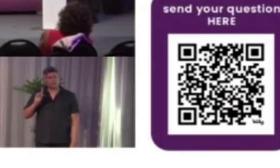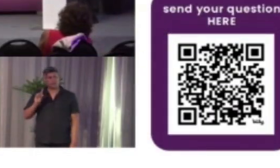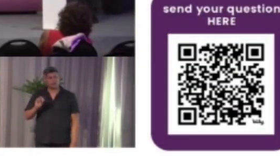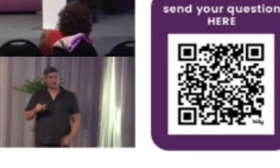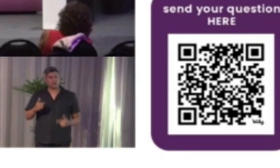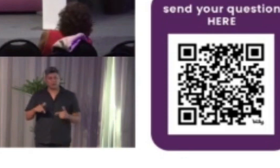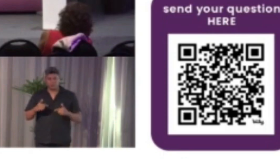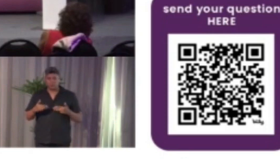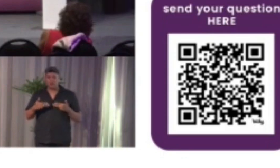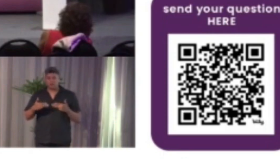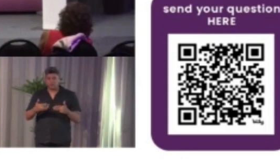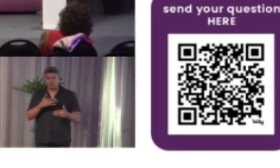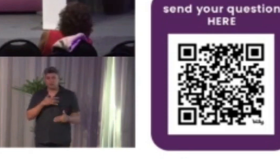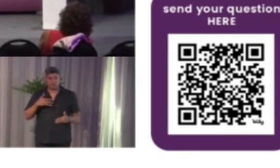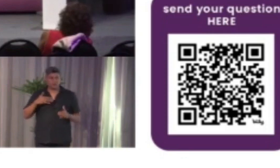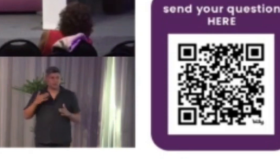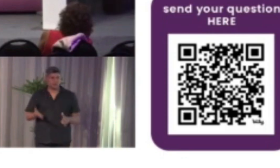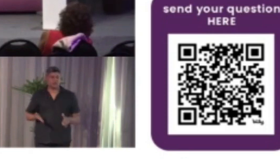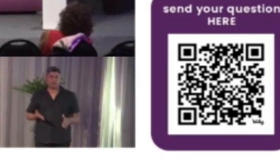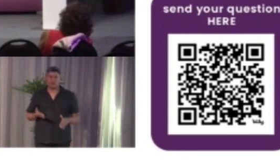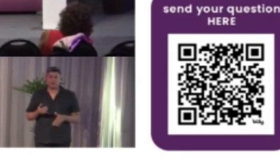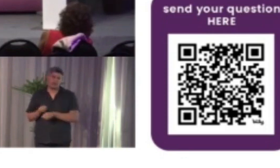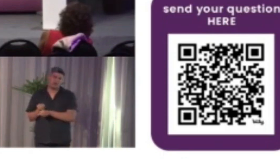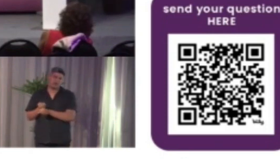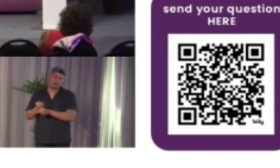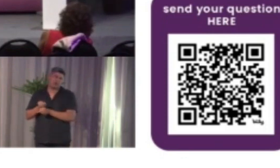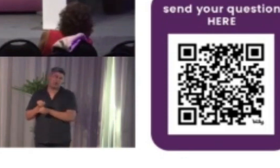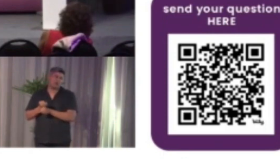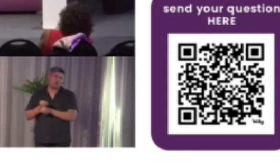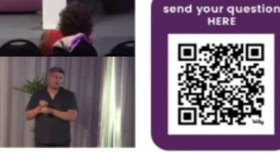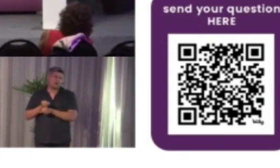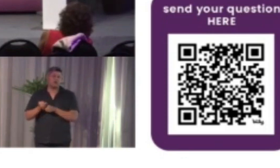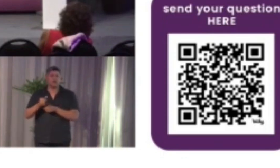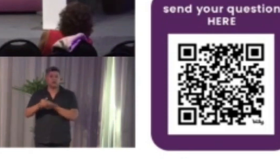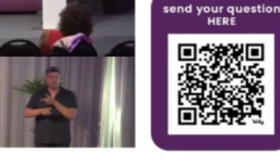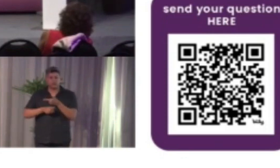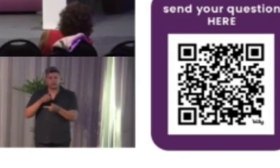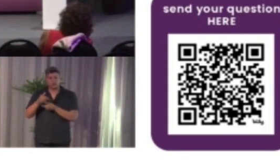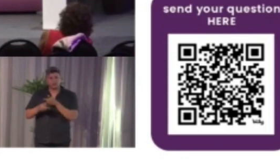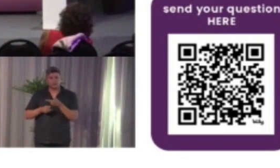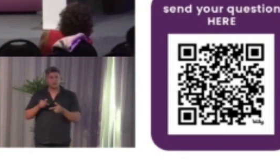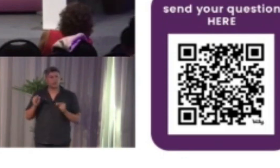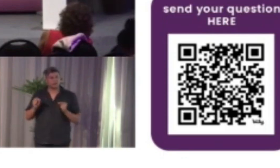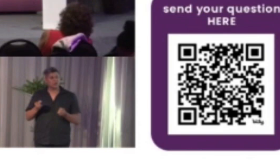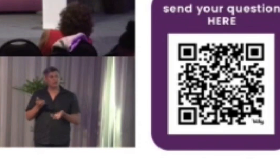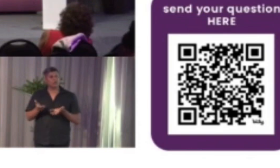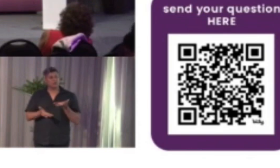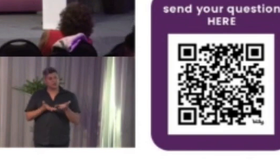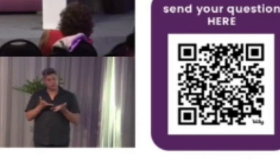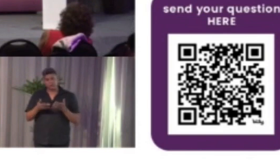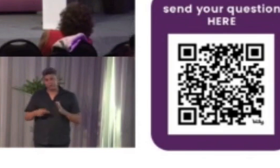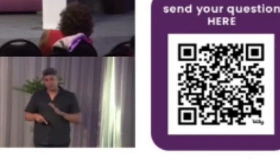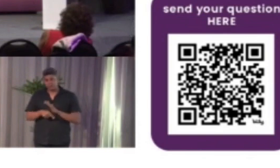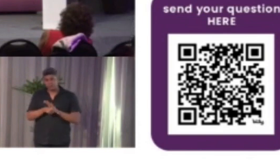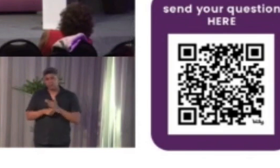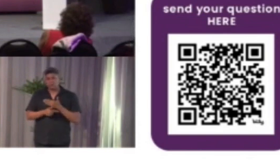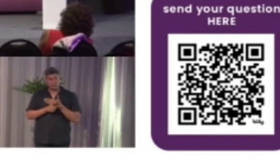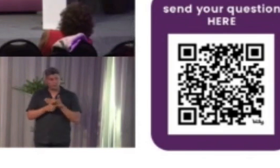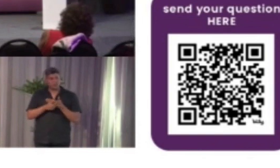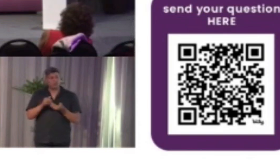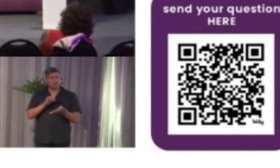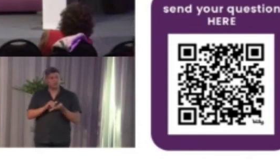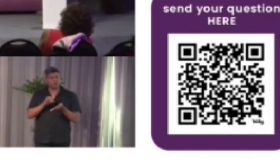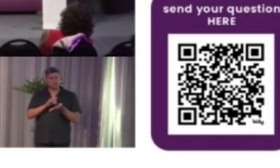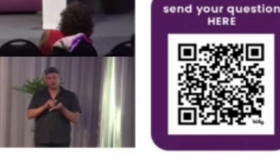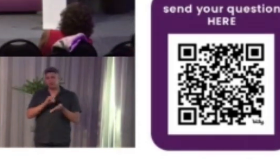saúde já faz um bom tempo, assim, e trabalho, então, no DEGITS, que é o departamento aí que faz papel de secretaria executiva da